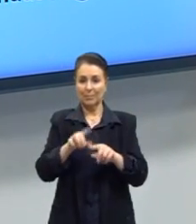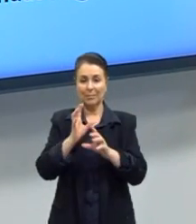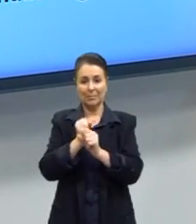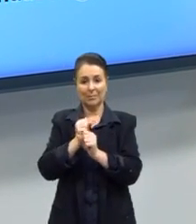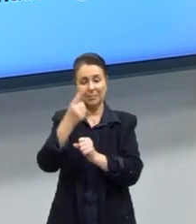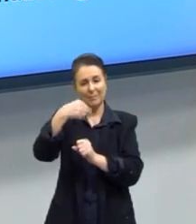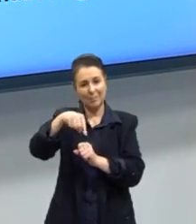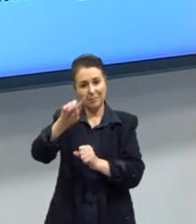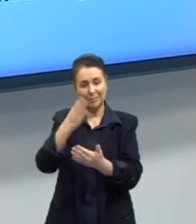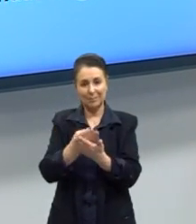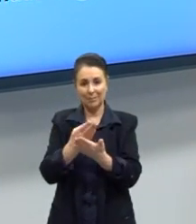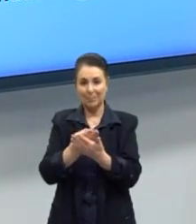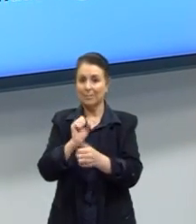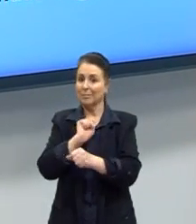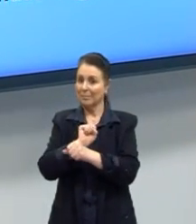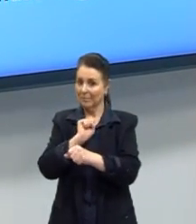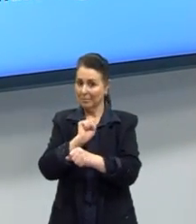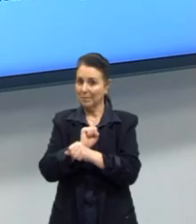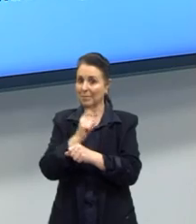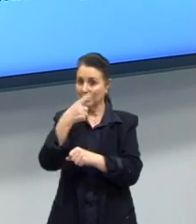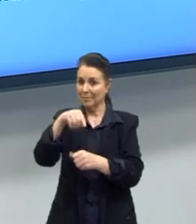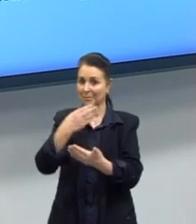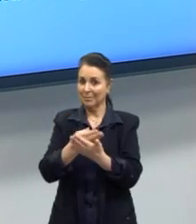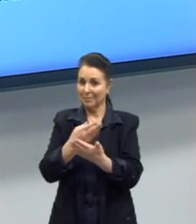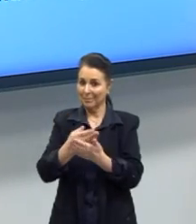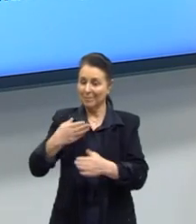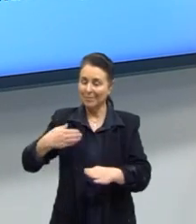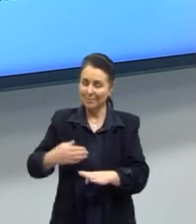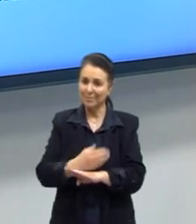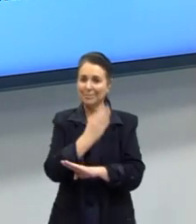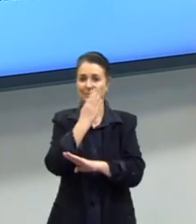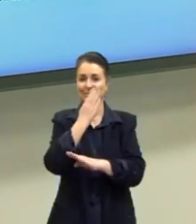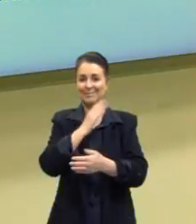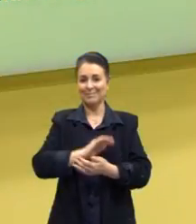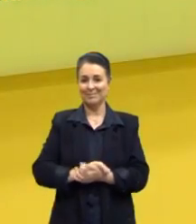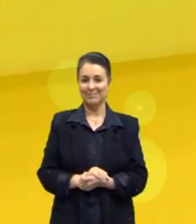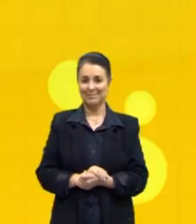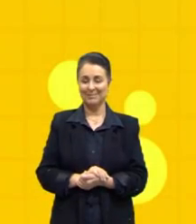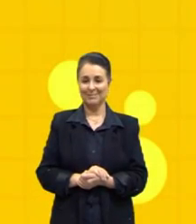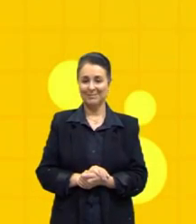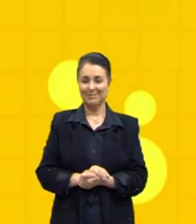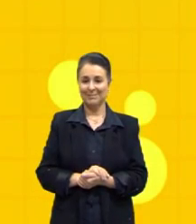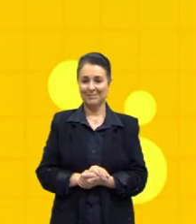próxima aula conto com vocês então até lá partiu passar